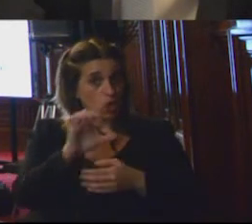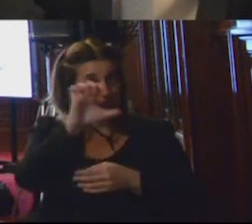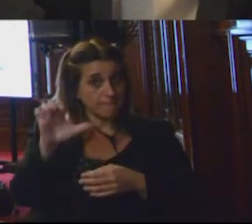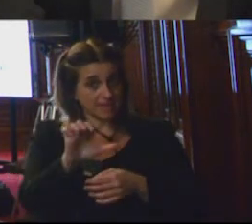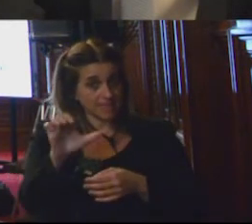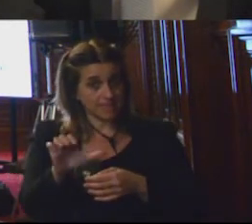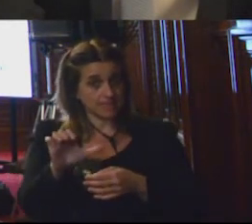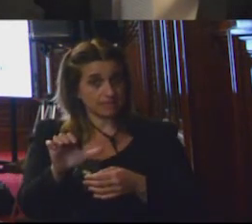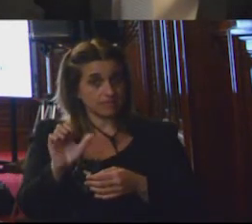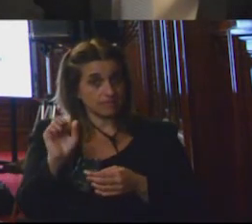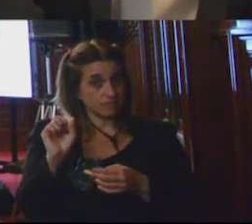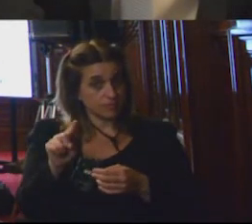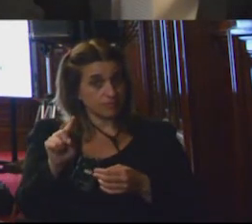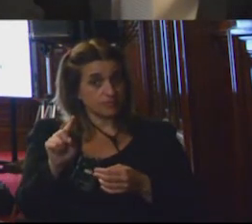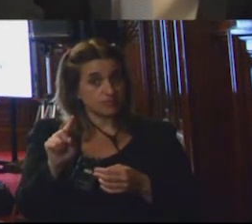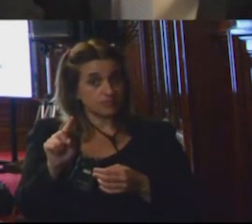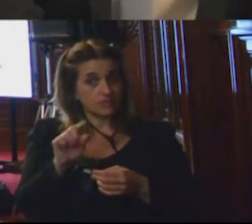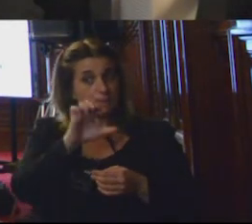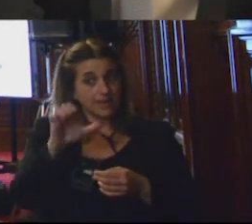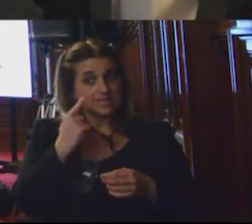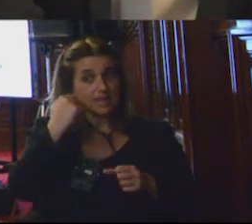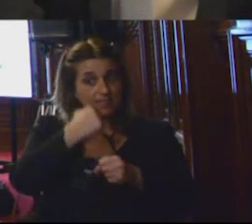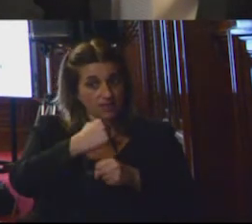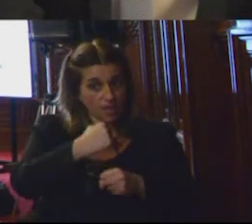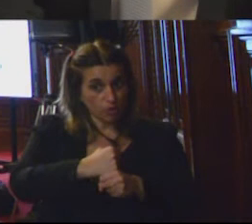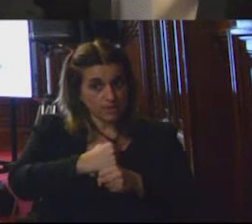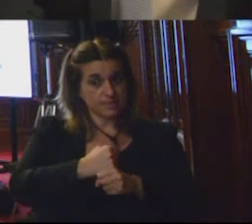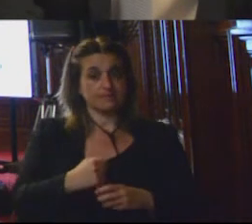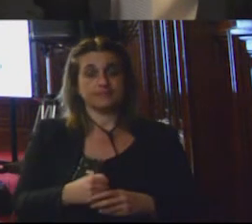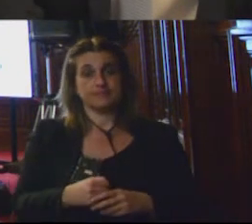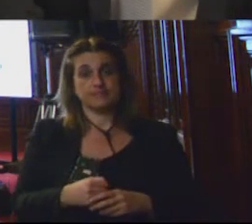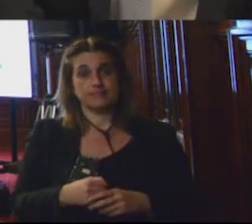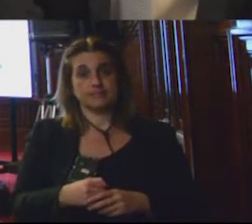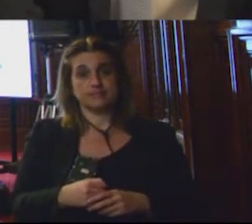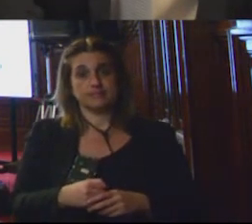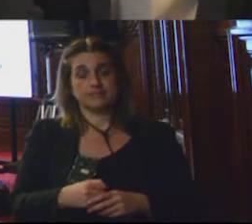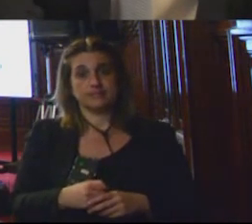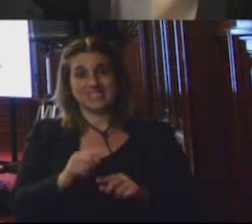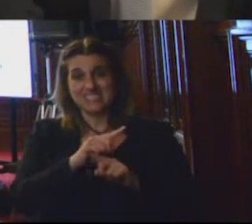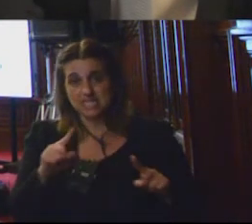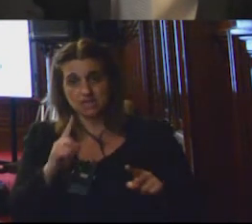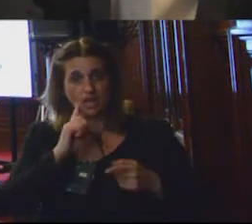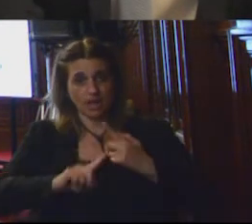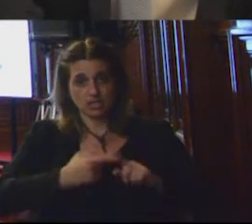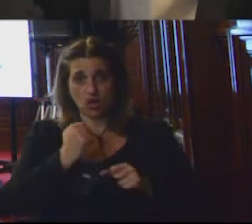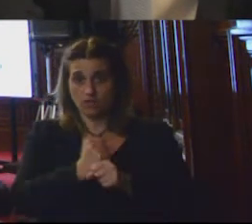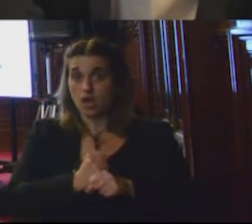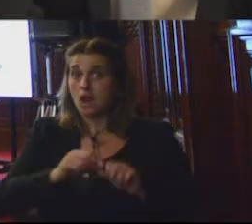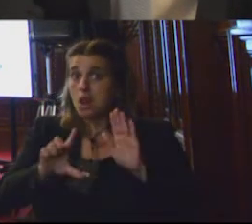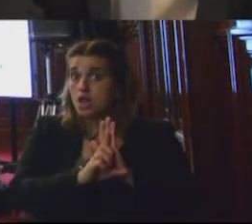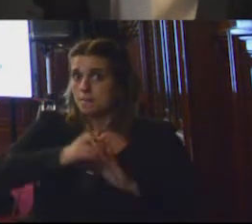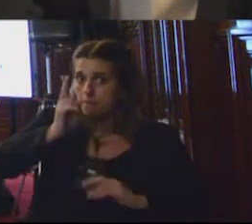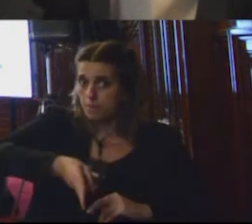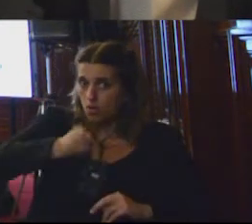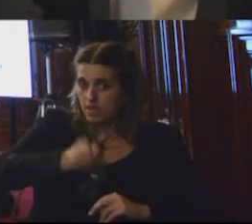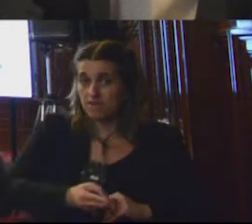na qualidade de empregado ou de trabalhador sem vínculo empregatício. A mesma lei proíbe, também pelo prazo de 18 meses,